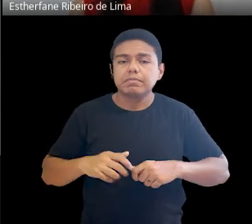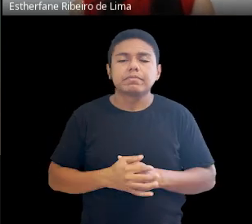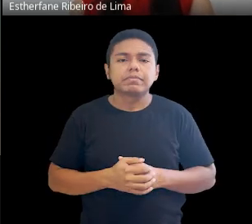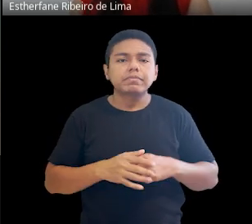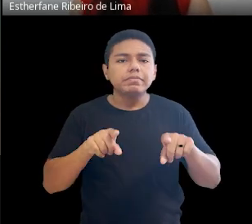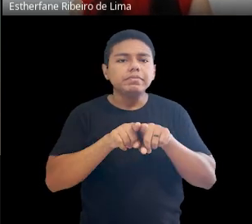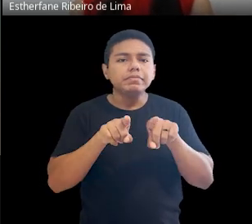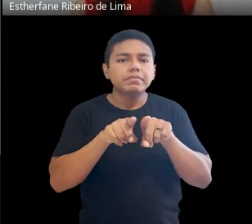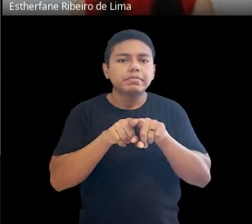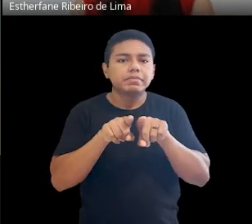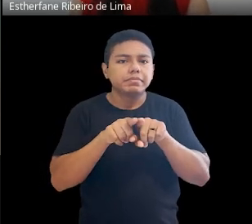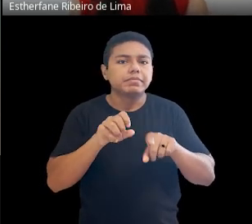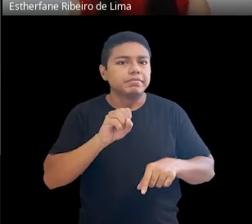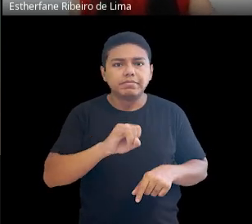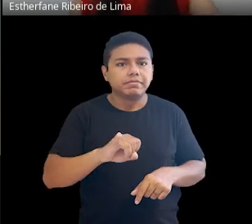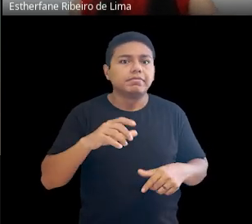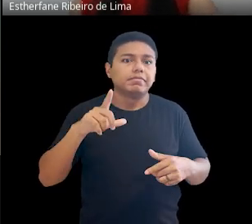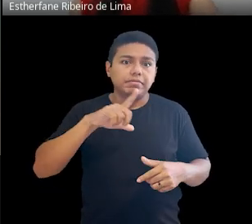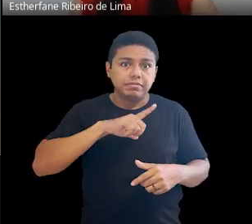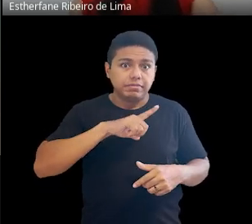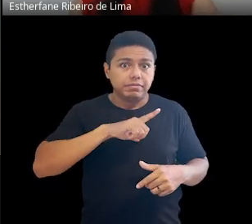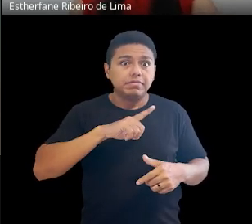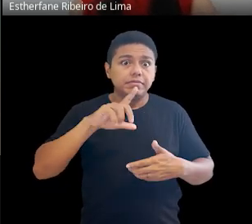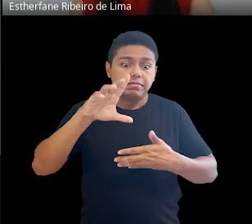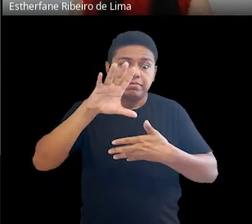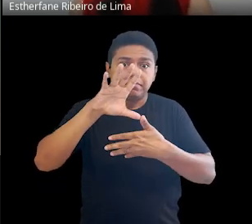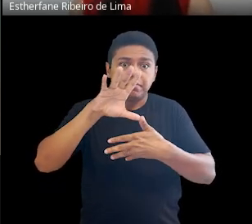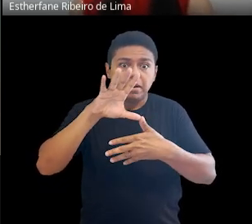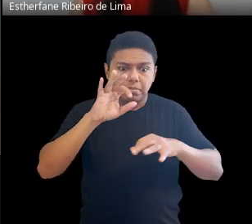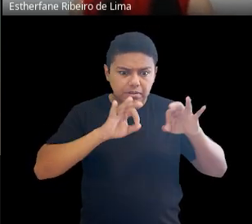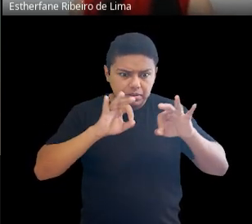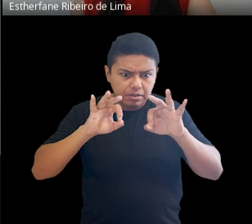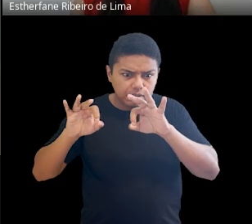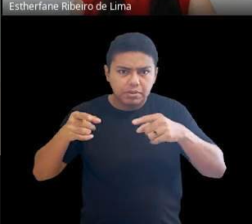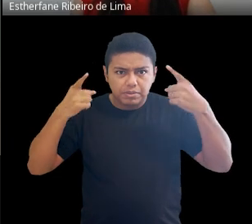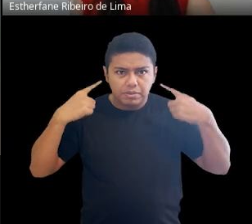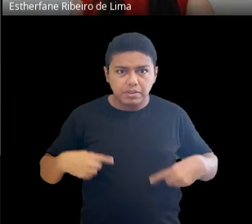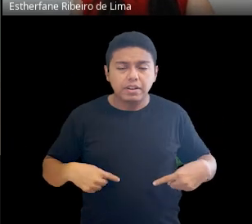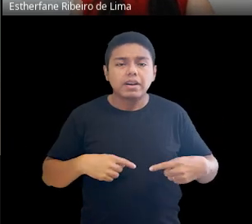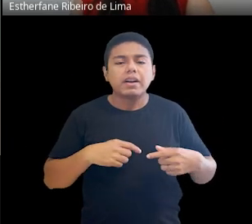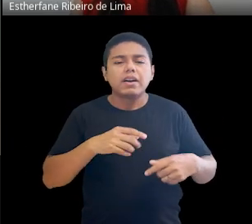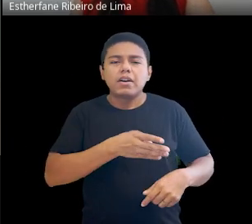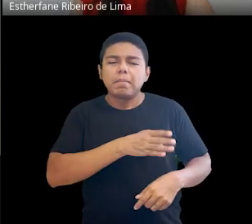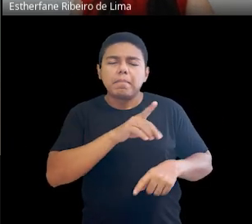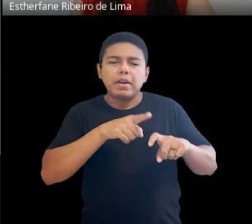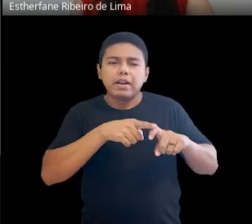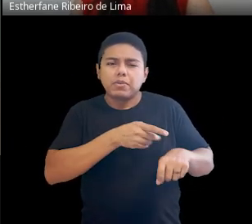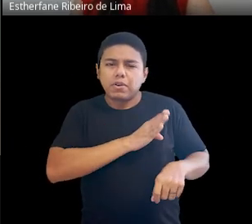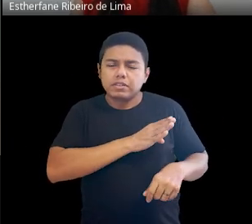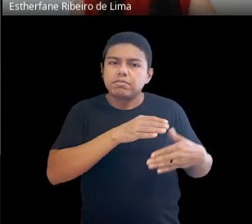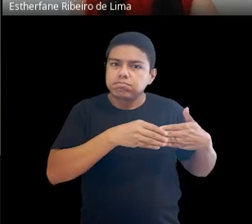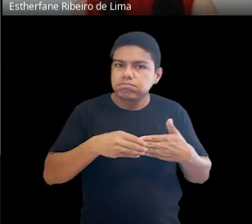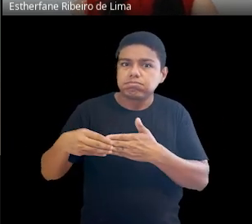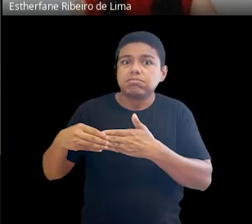tão controlada, fazer mapa pressórico, encaminhar para o cardiologista. Se tem alguma doença infecto-contagiosa,